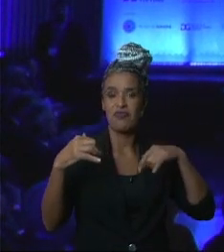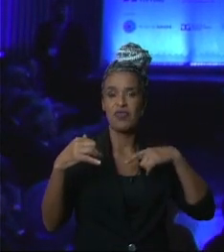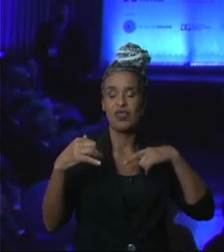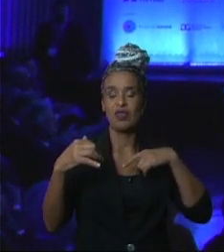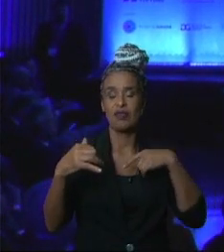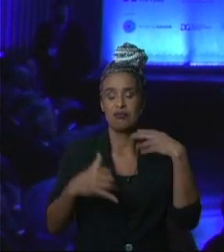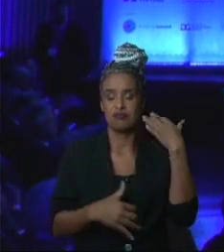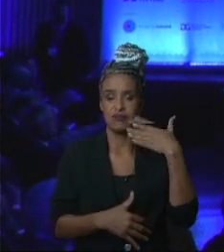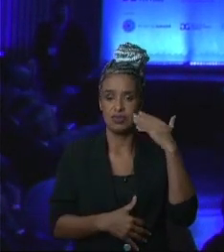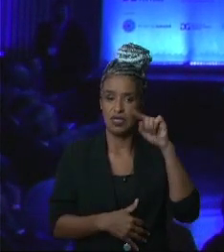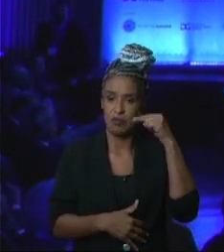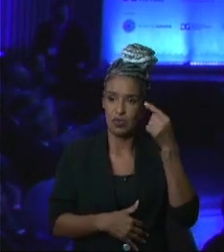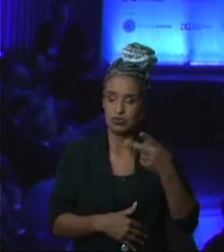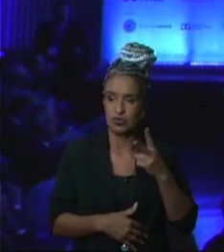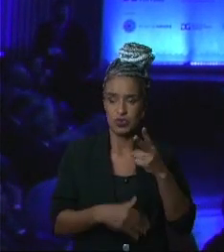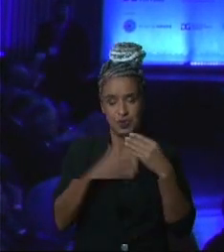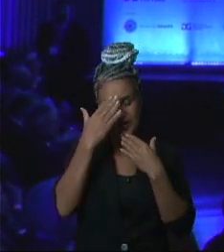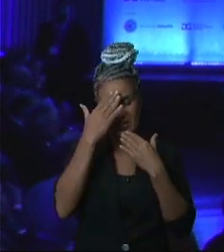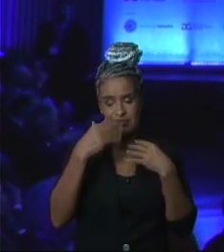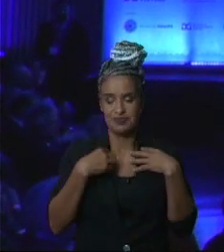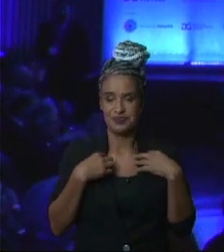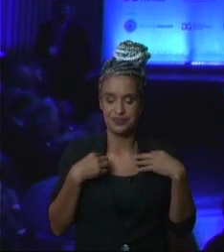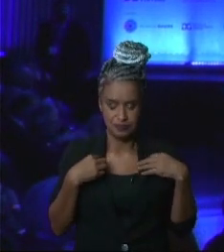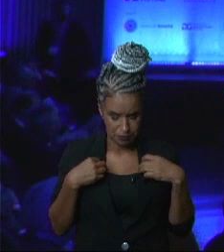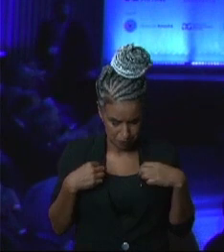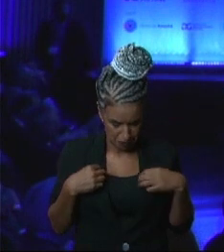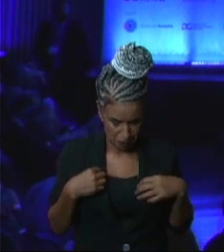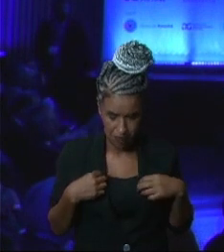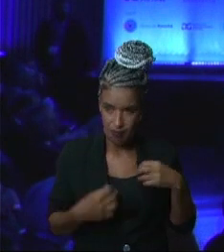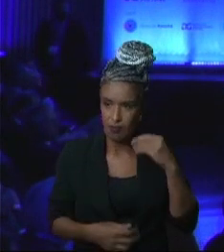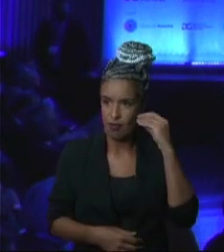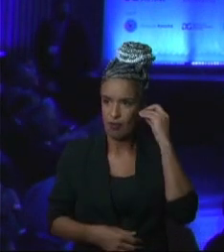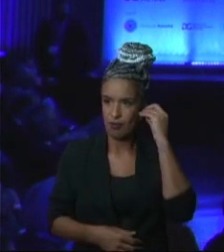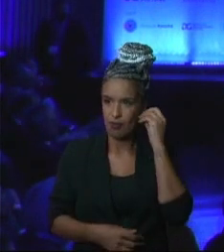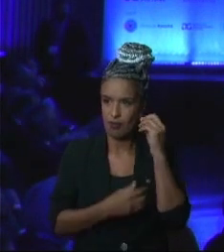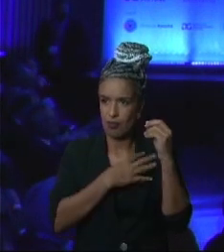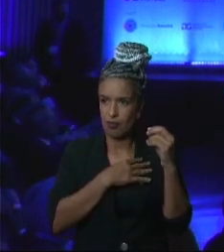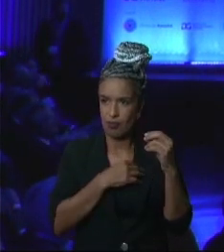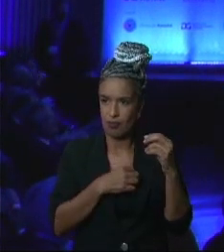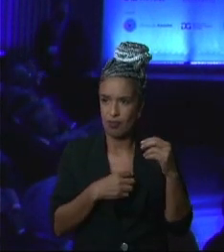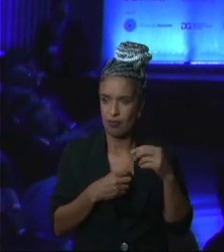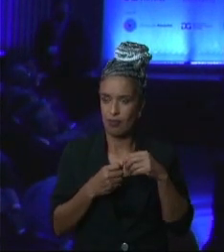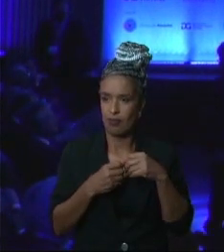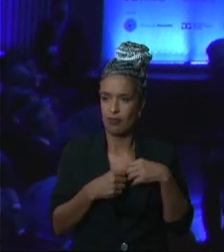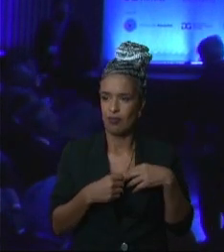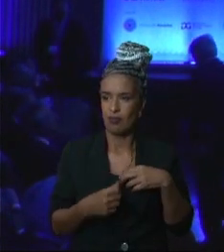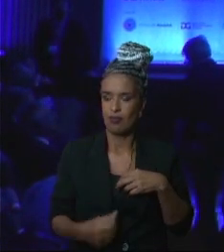palavras e depois nós seguimos. Obrigado.